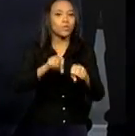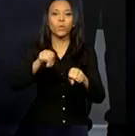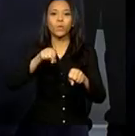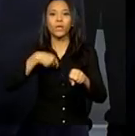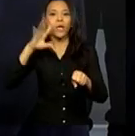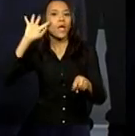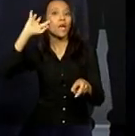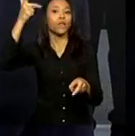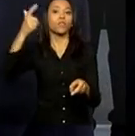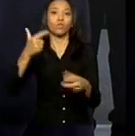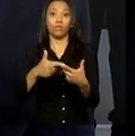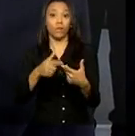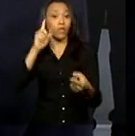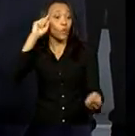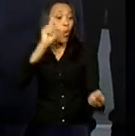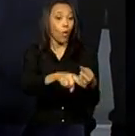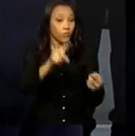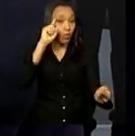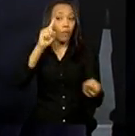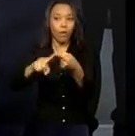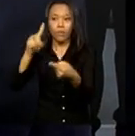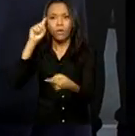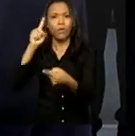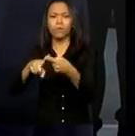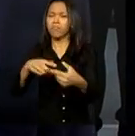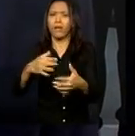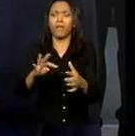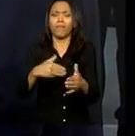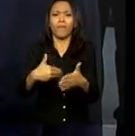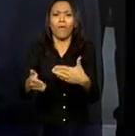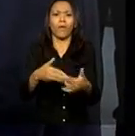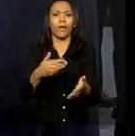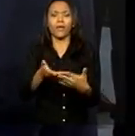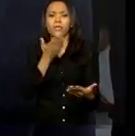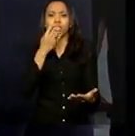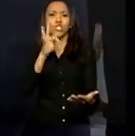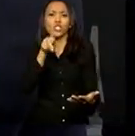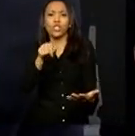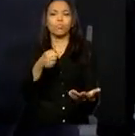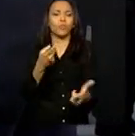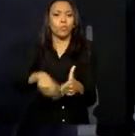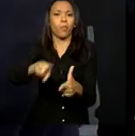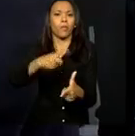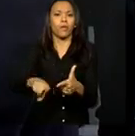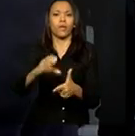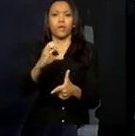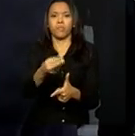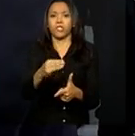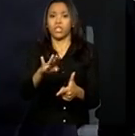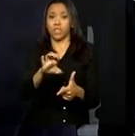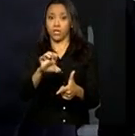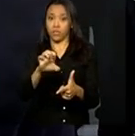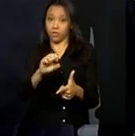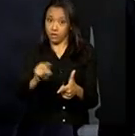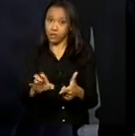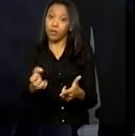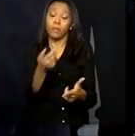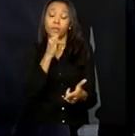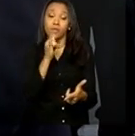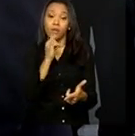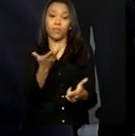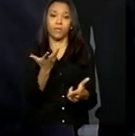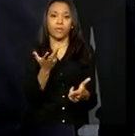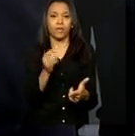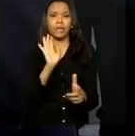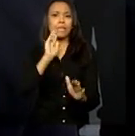mais consensuadas para todo tipo de crise que o sistema possa apresentar. Pegando inclusive isso